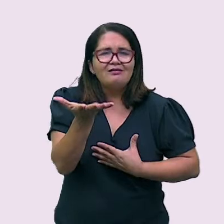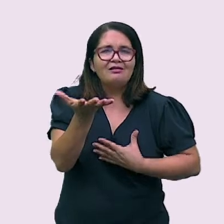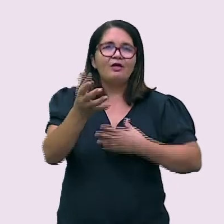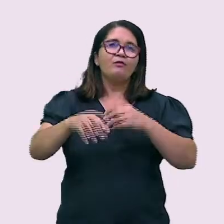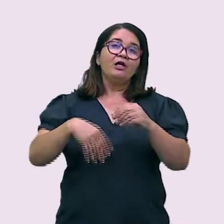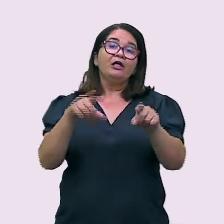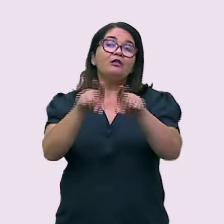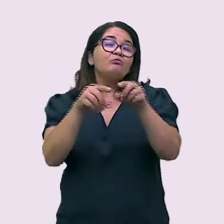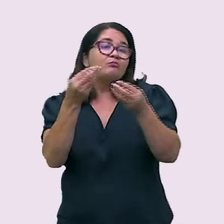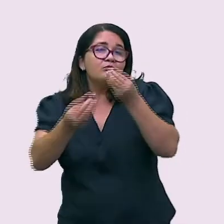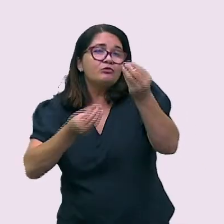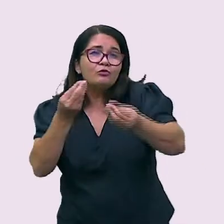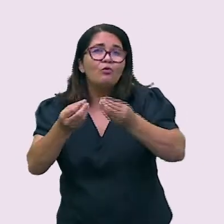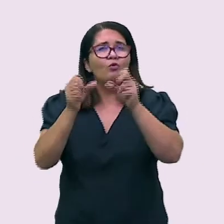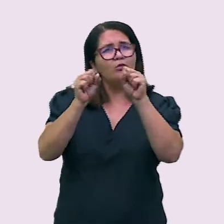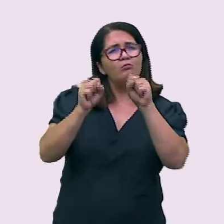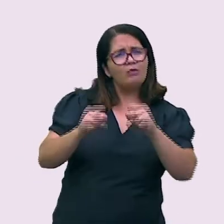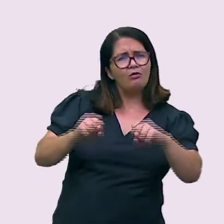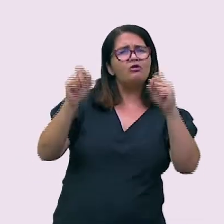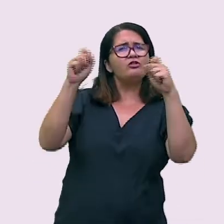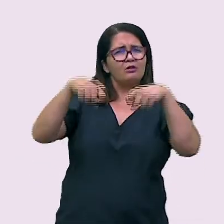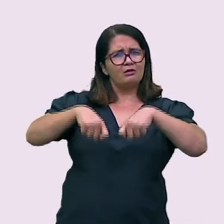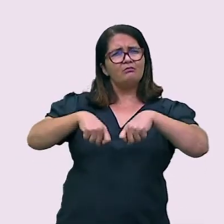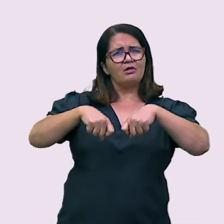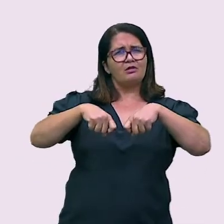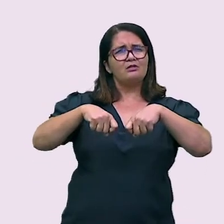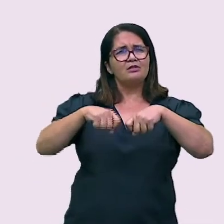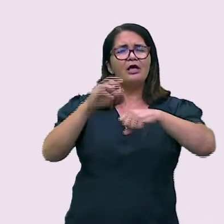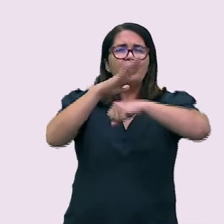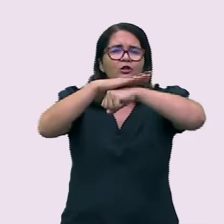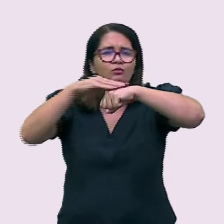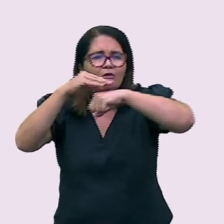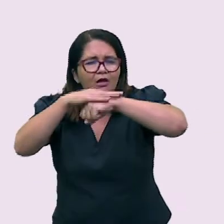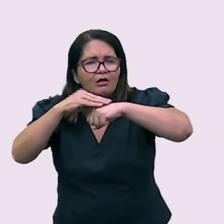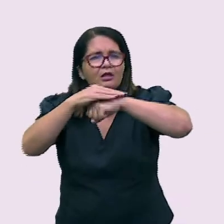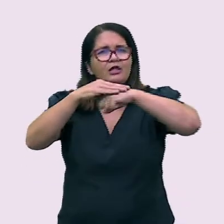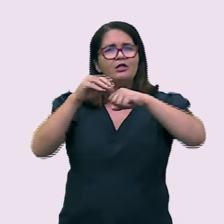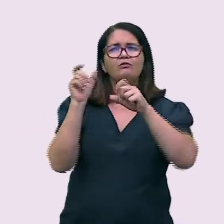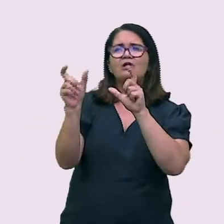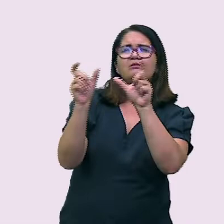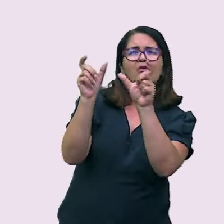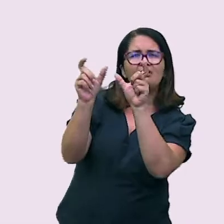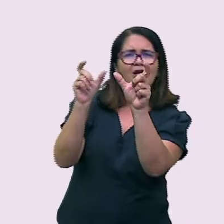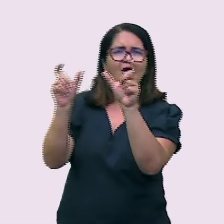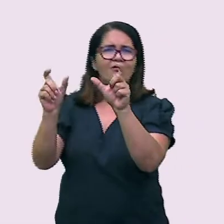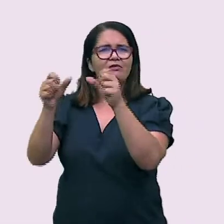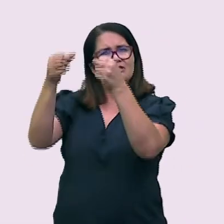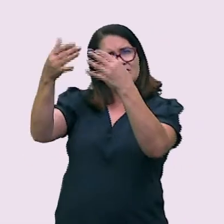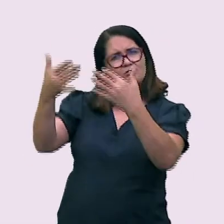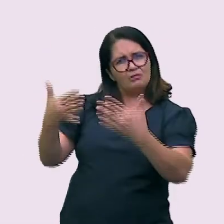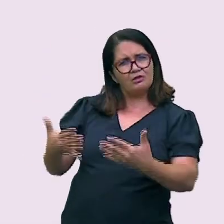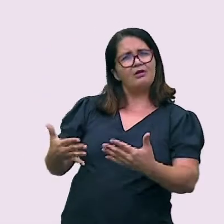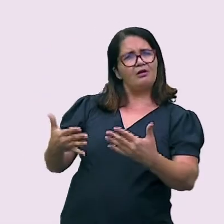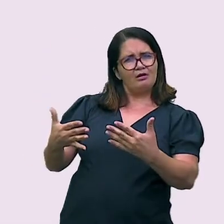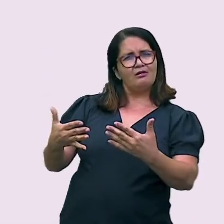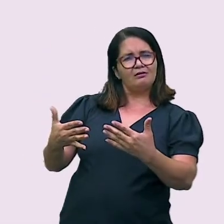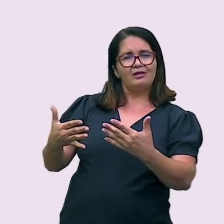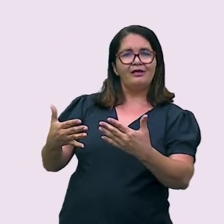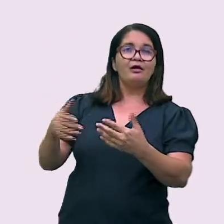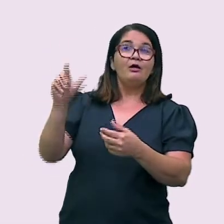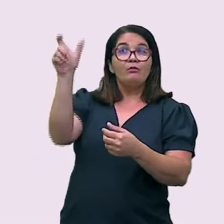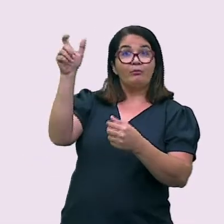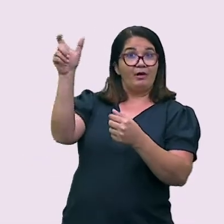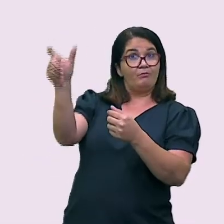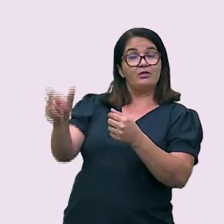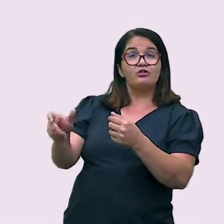suaves, passando pela estima e pelo afeto, até tornar-se um mero dever. Então, resumindo,